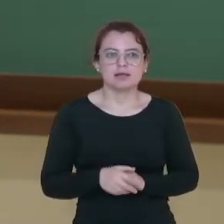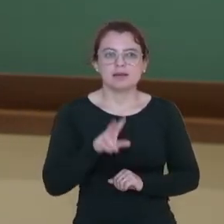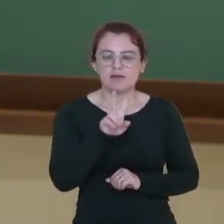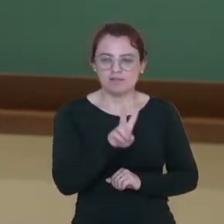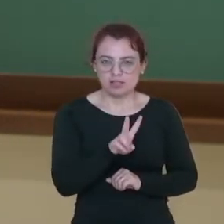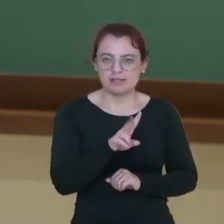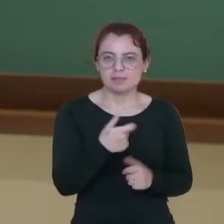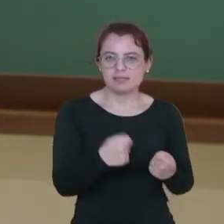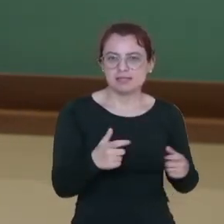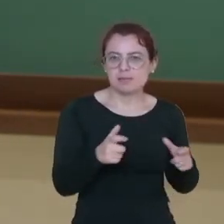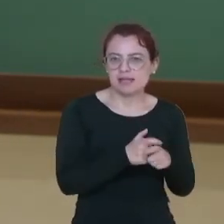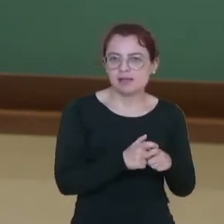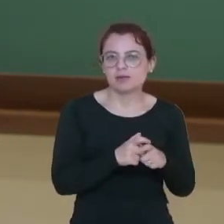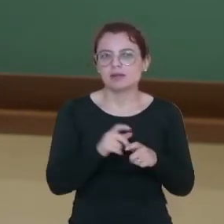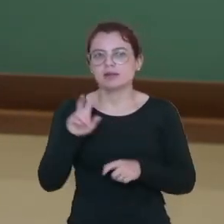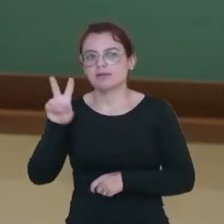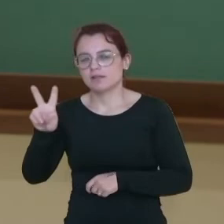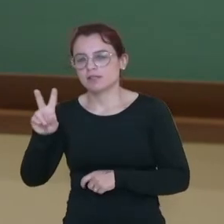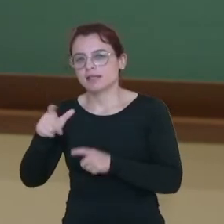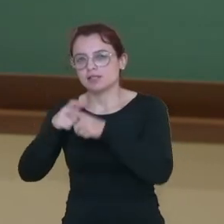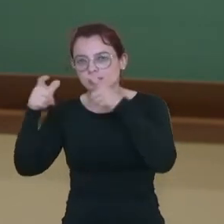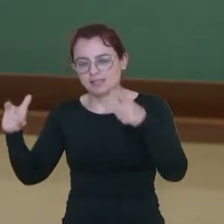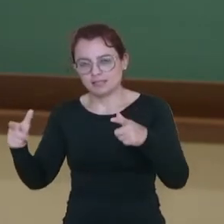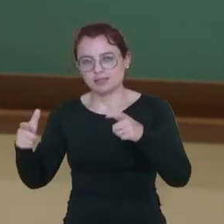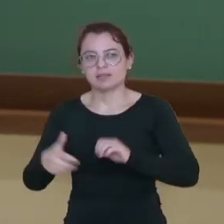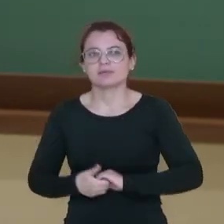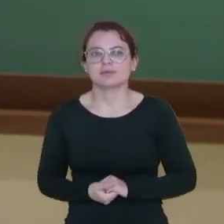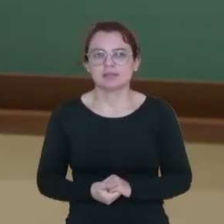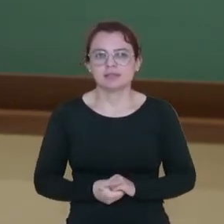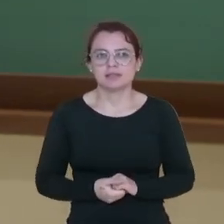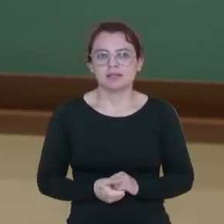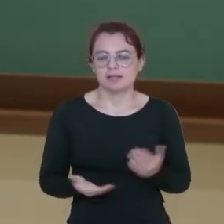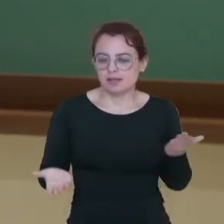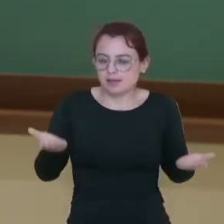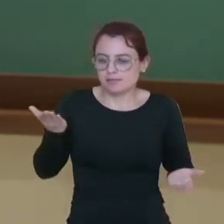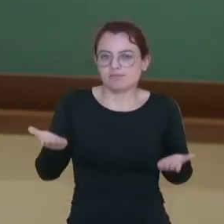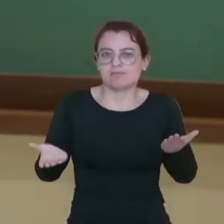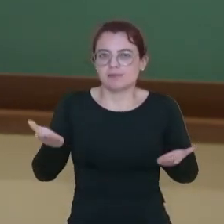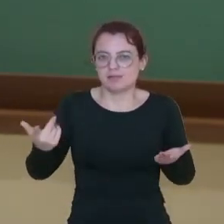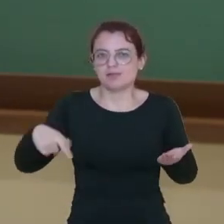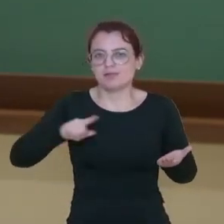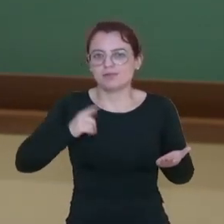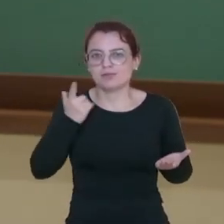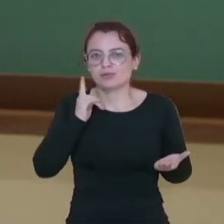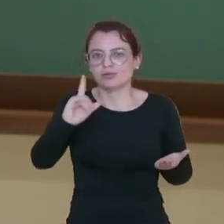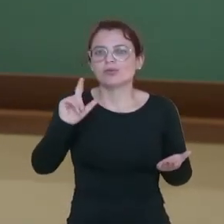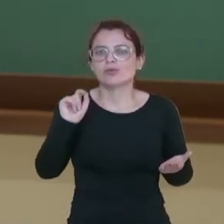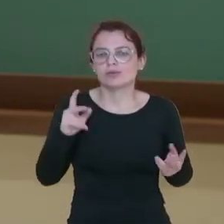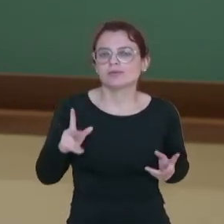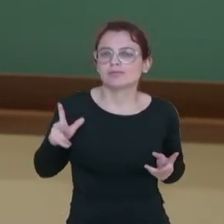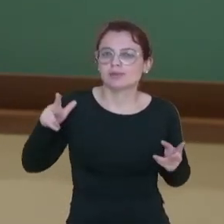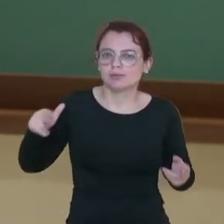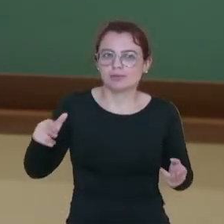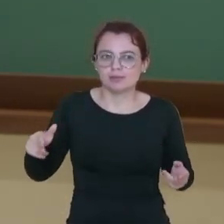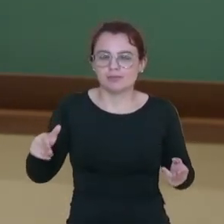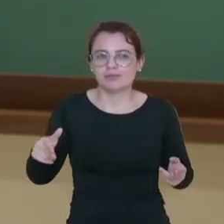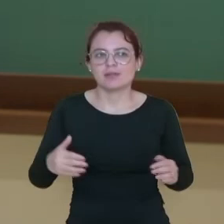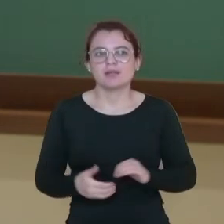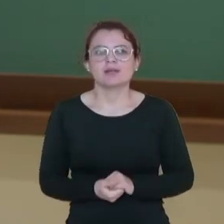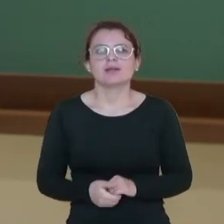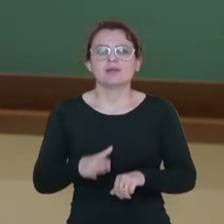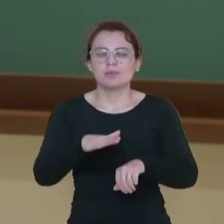ser pequena. Onde a área é pequena, a velocidade tem que ser grande, para que o produto seja igual. Isso explica por que quando eu